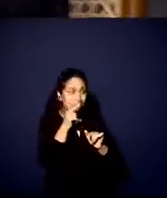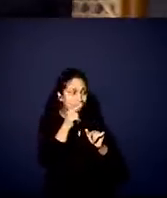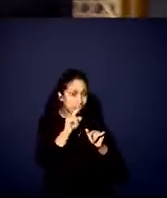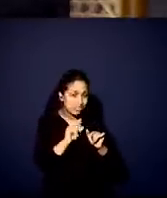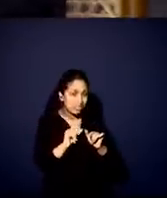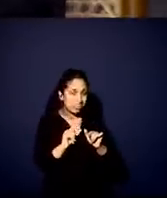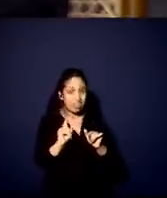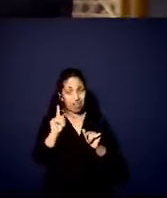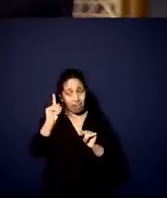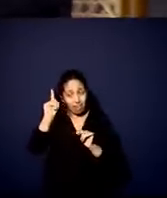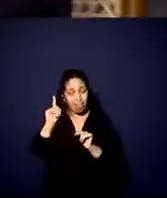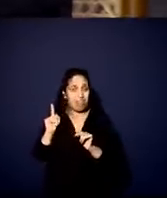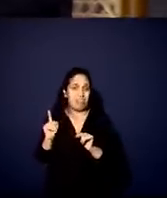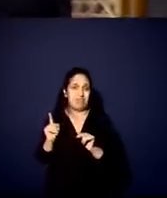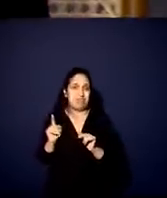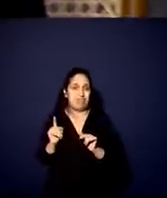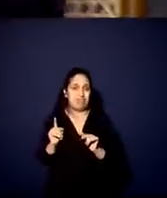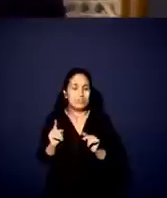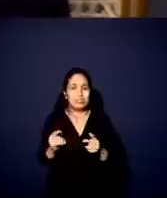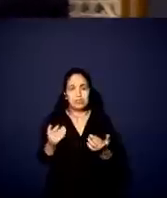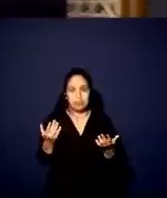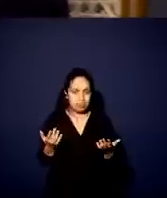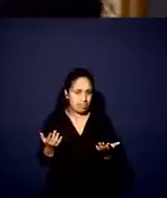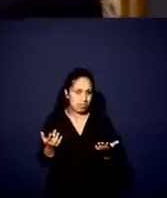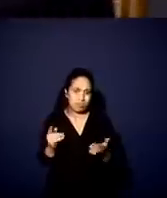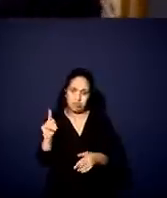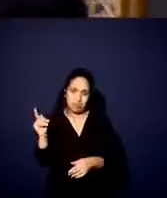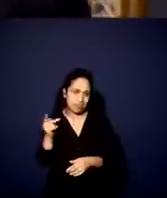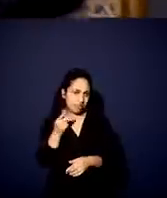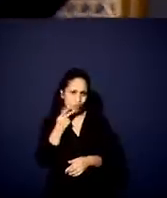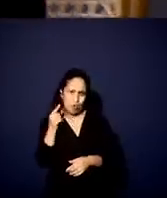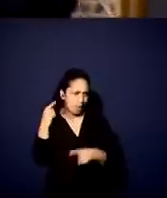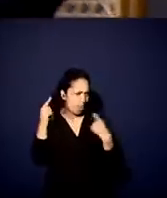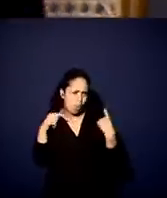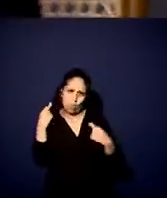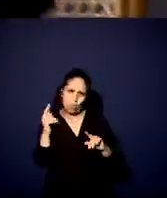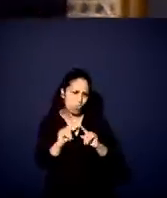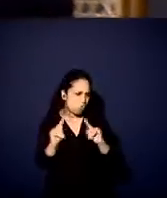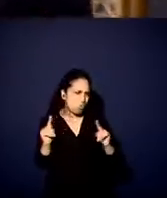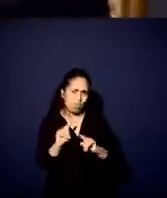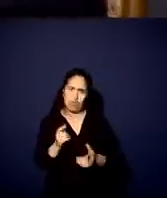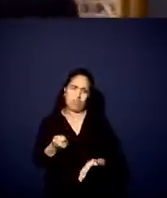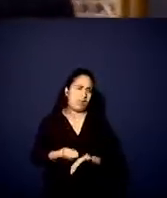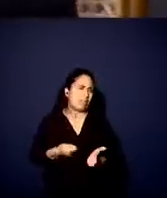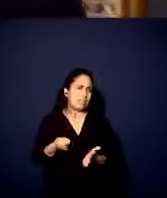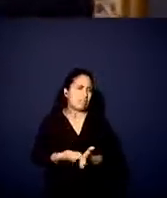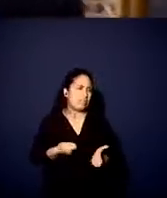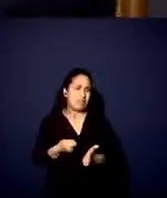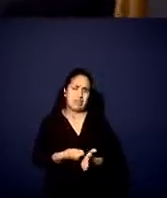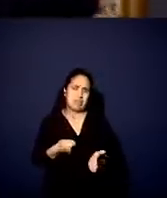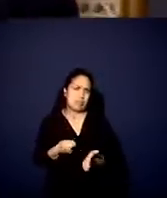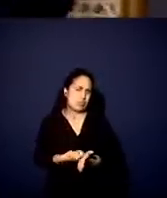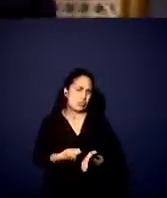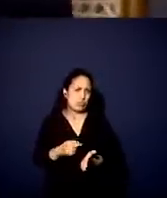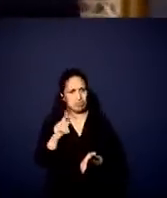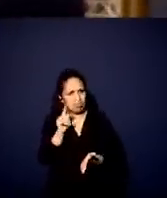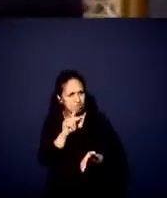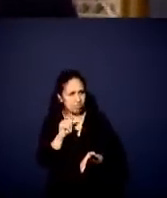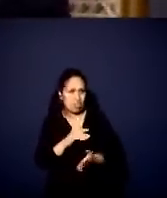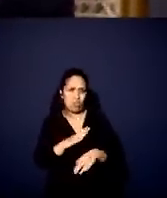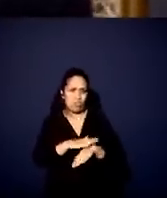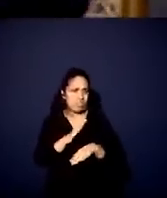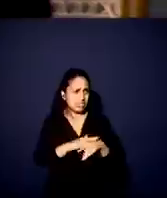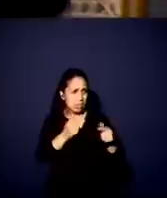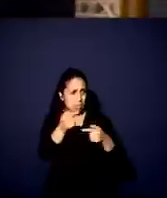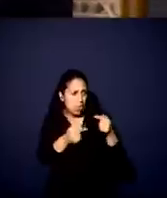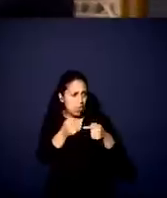eles têm mas o feto não vai não é maluco Imagina você vai ficar insistindo não é em fazer política